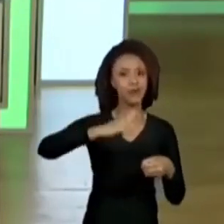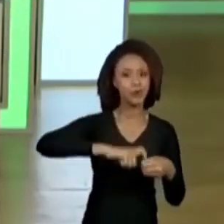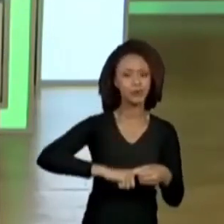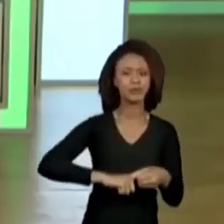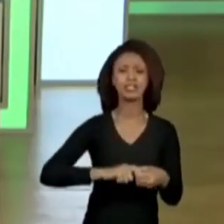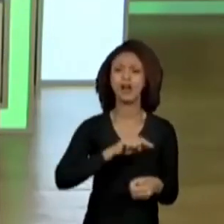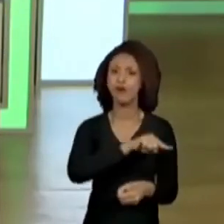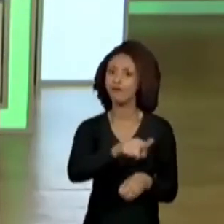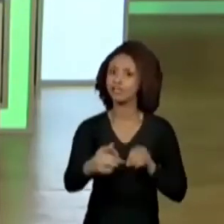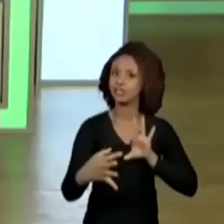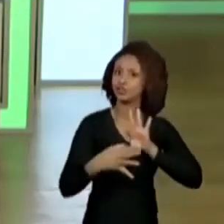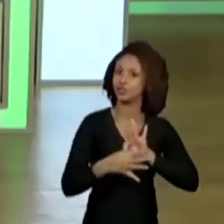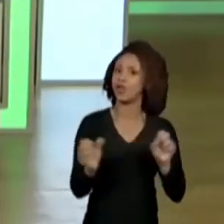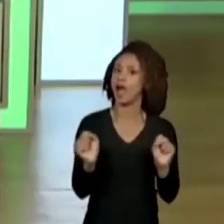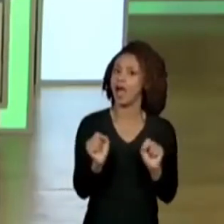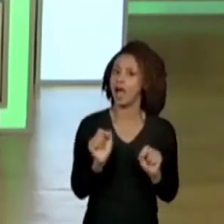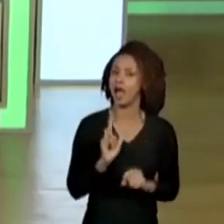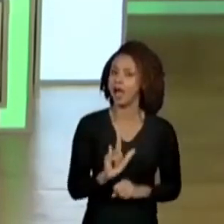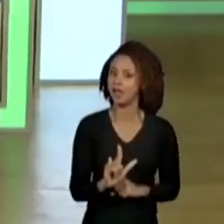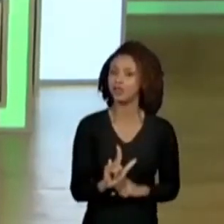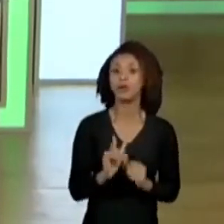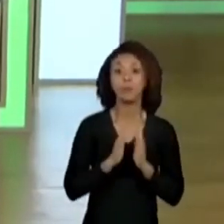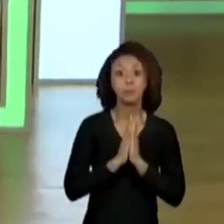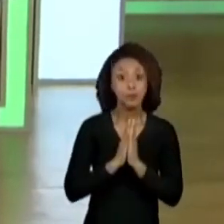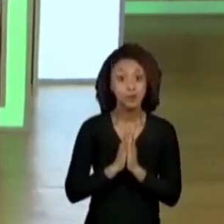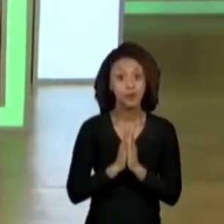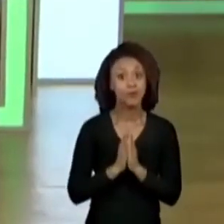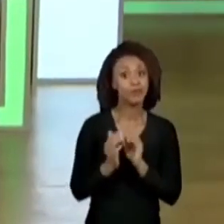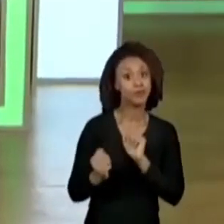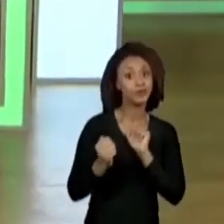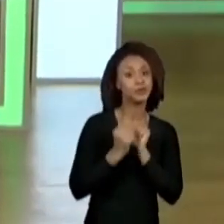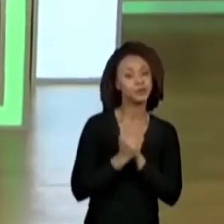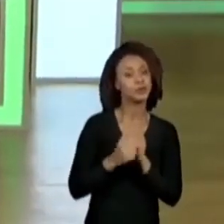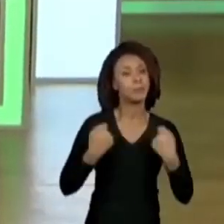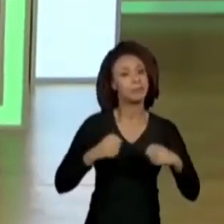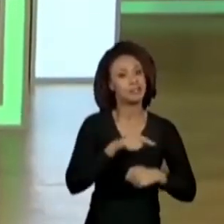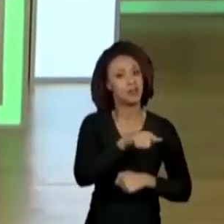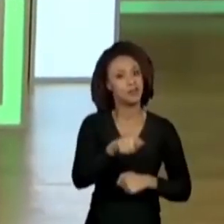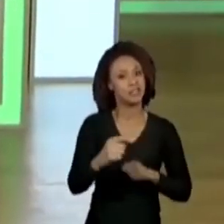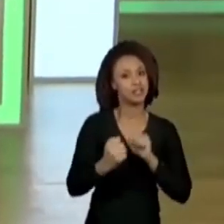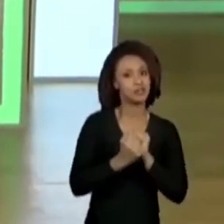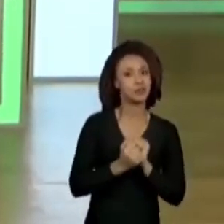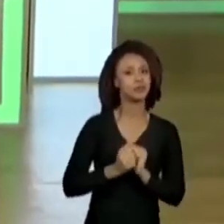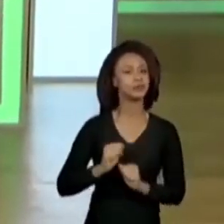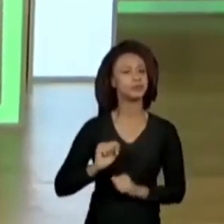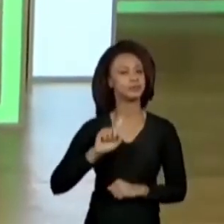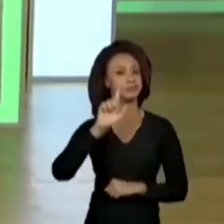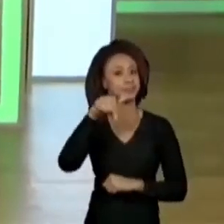companhia de vocês, continuem com a gente, por favor, que a gente precisa muito disso.